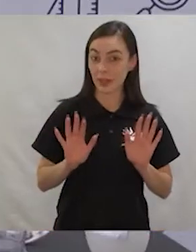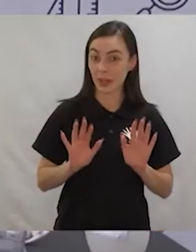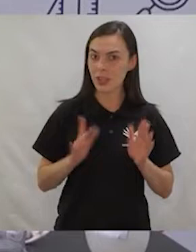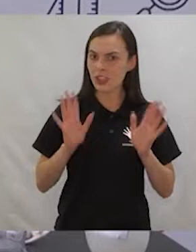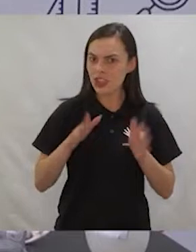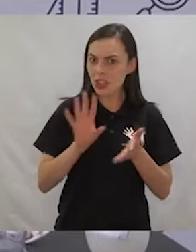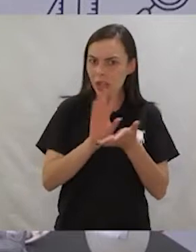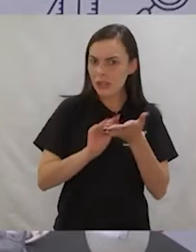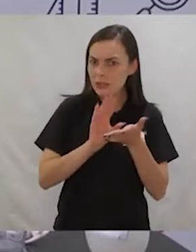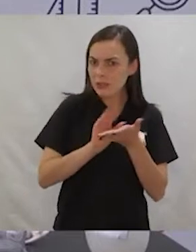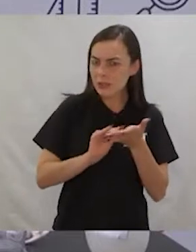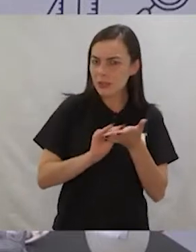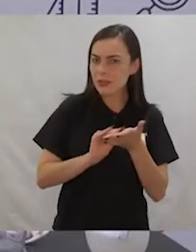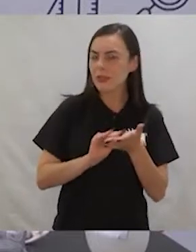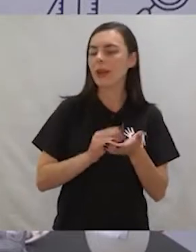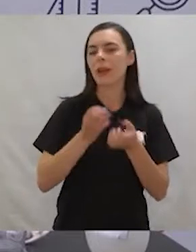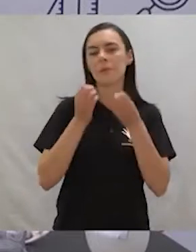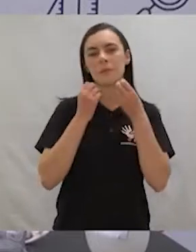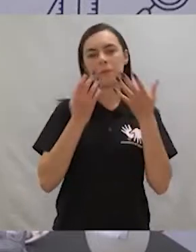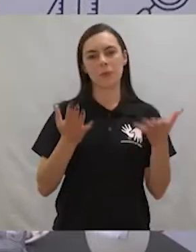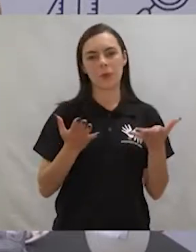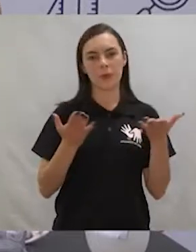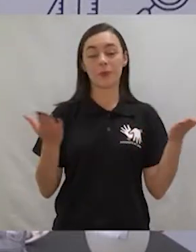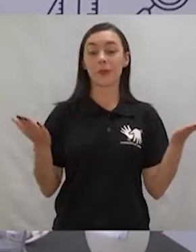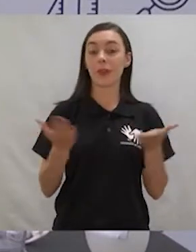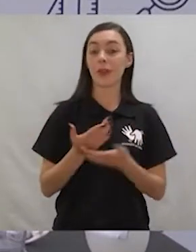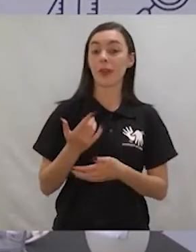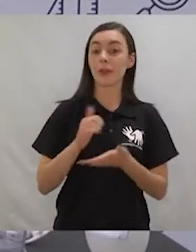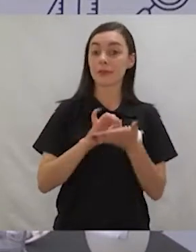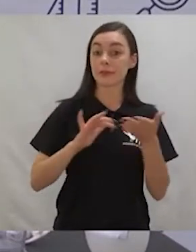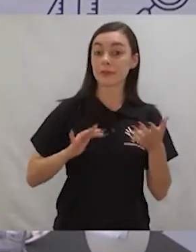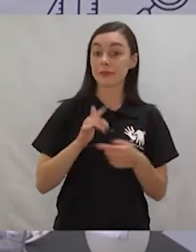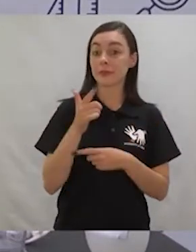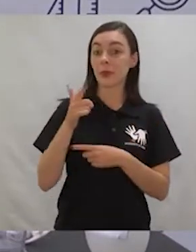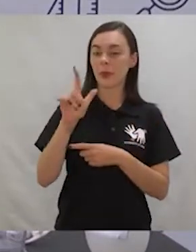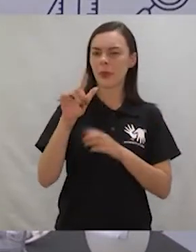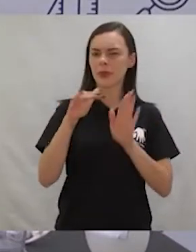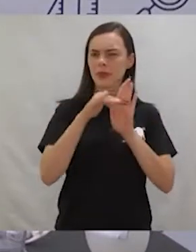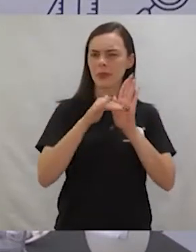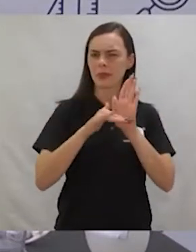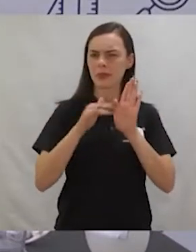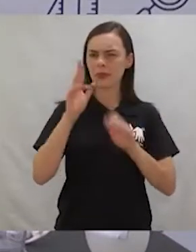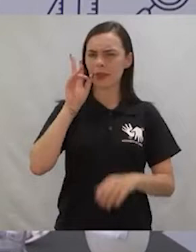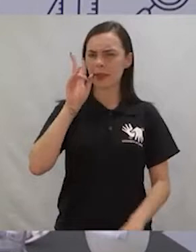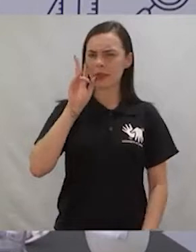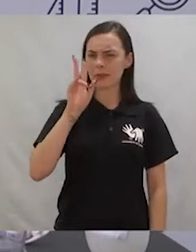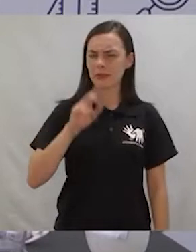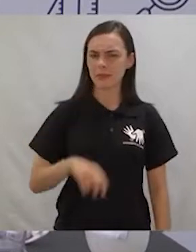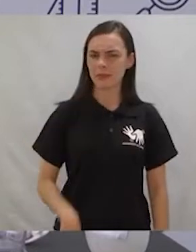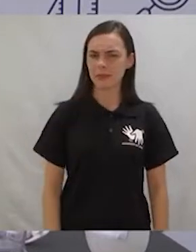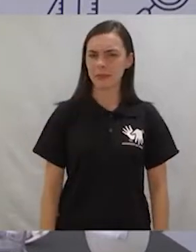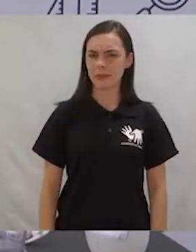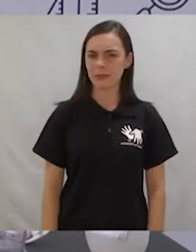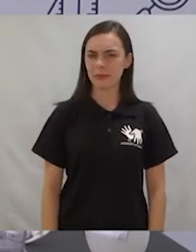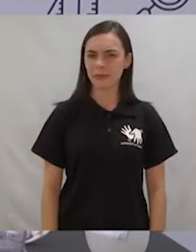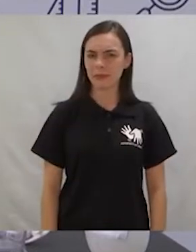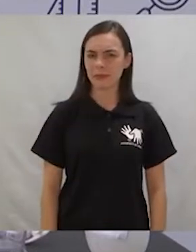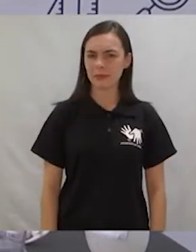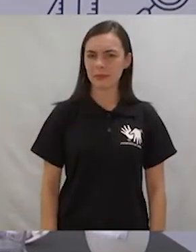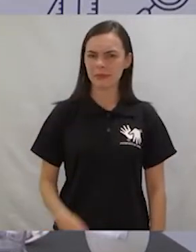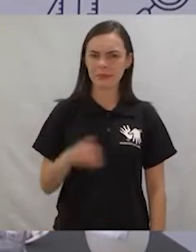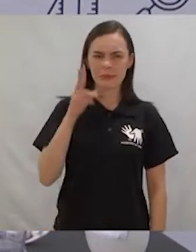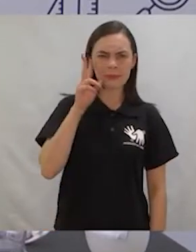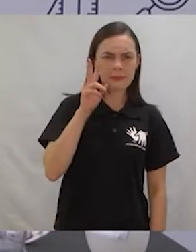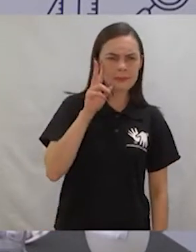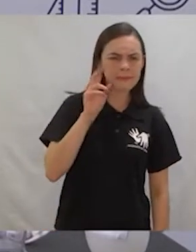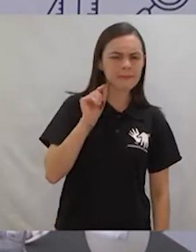crianças, e aí, fizeram o registro? Ah, que bom. Então vamos para a nossa próxima atividade lá da rotina, qual que é? Quem